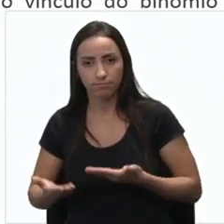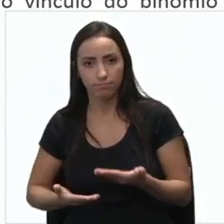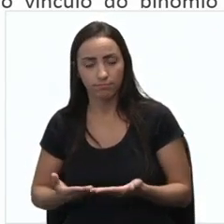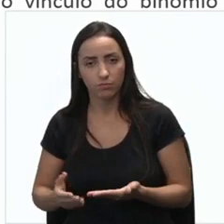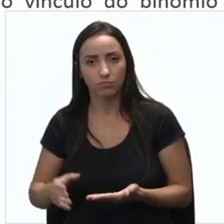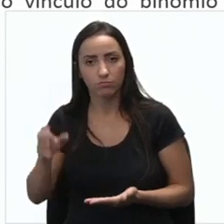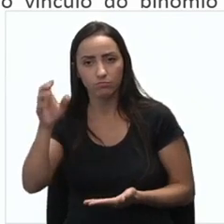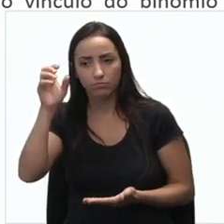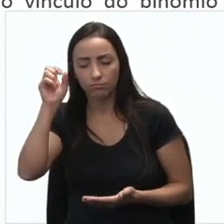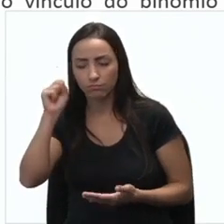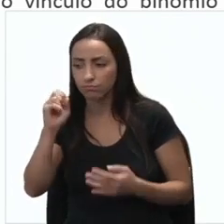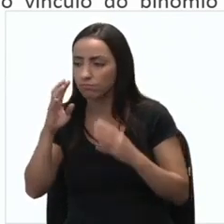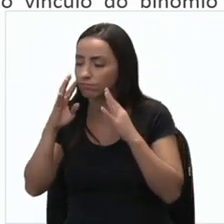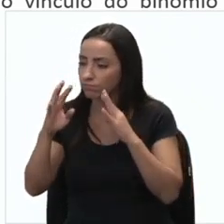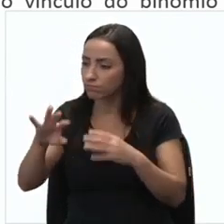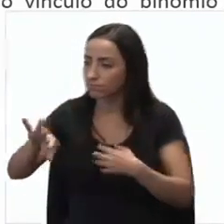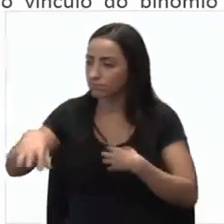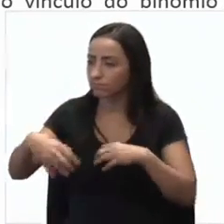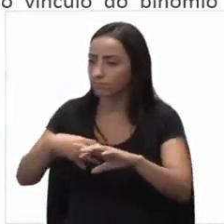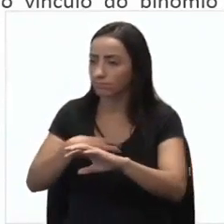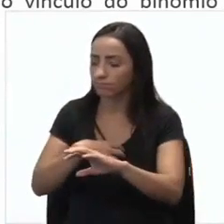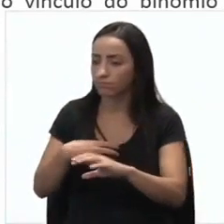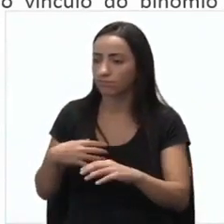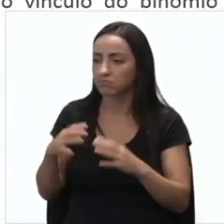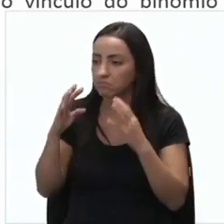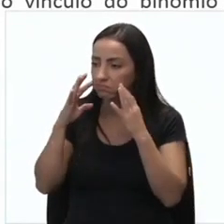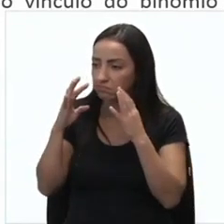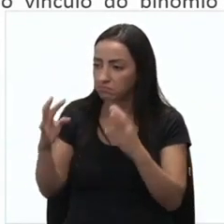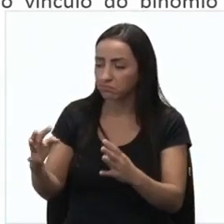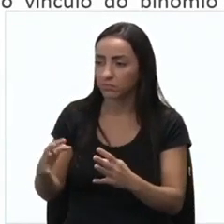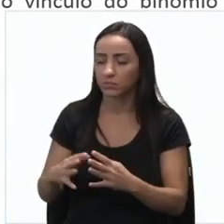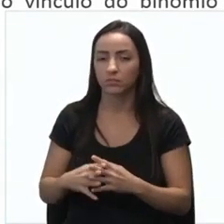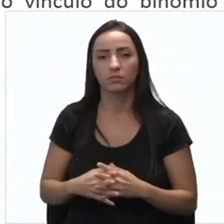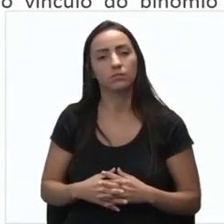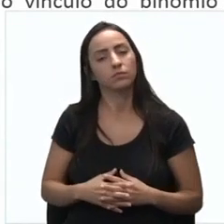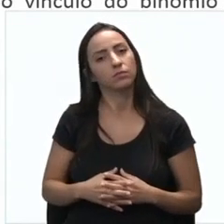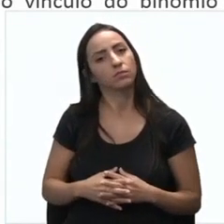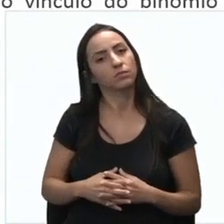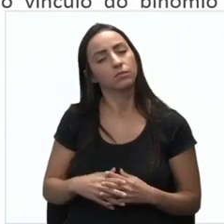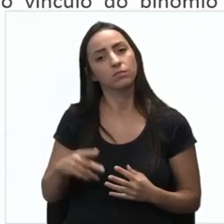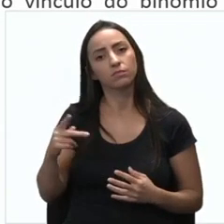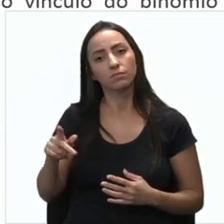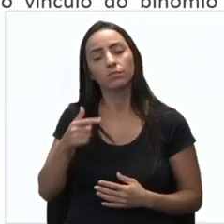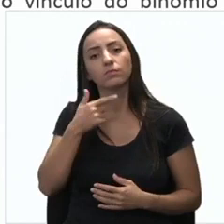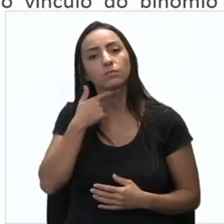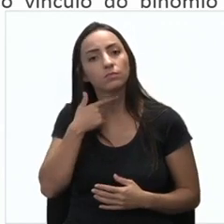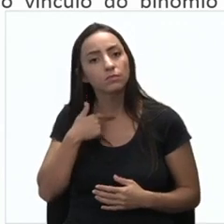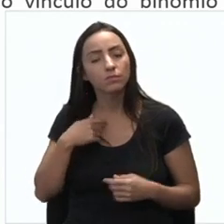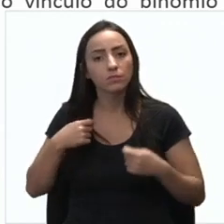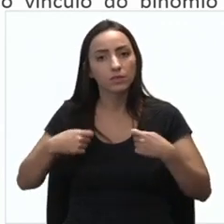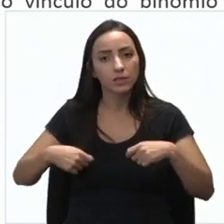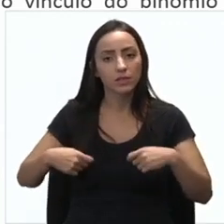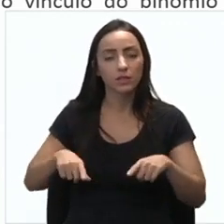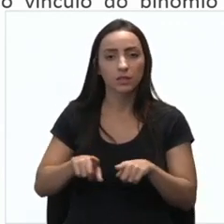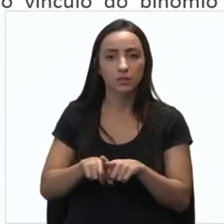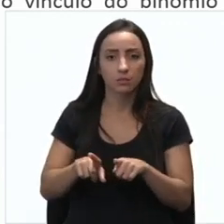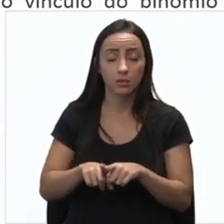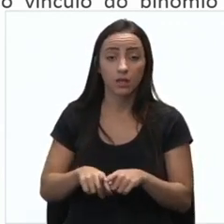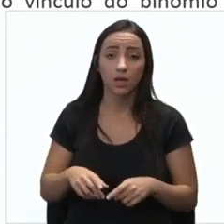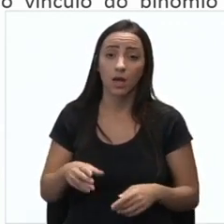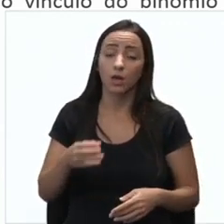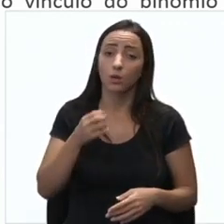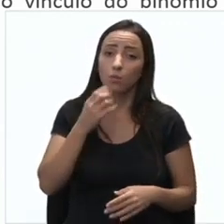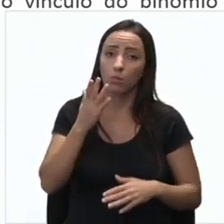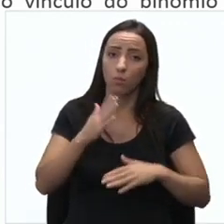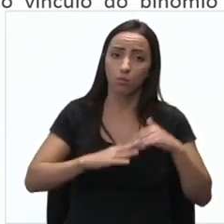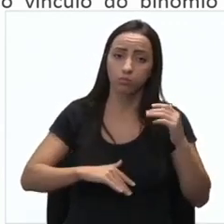escuta solidária, né? Uma escuta de fato, né? Aos desejos desse usuário, somado ao bom desempenho